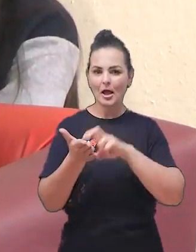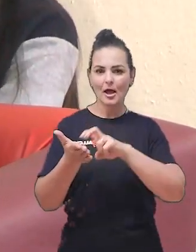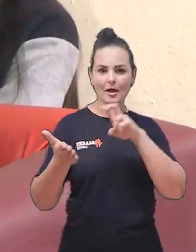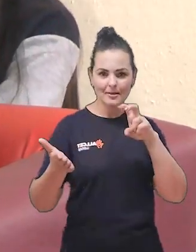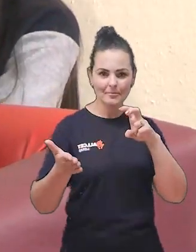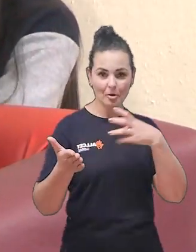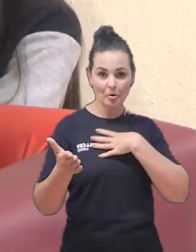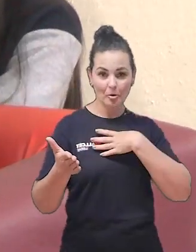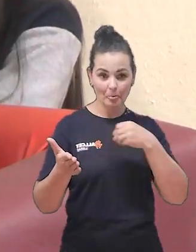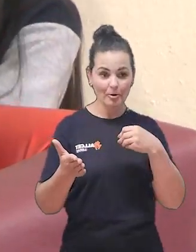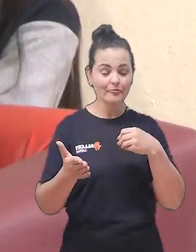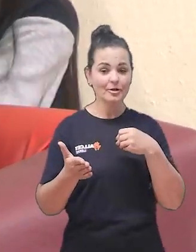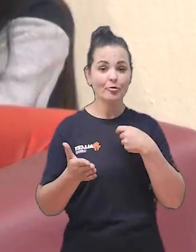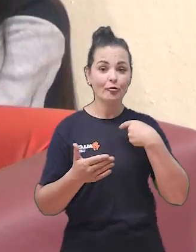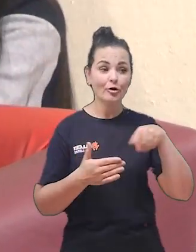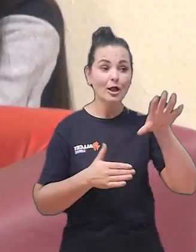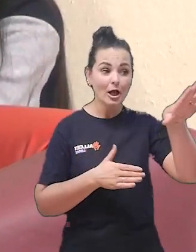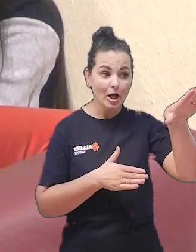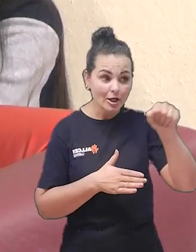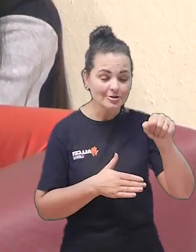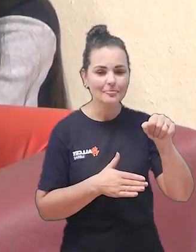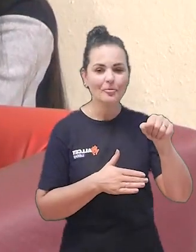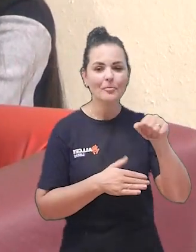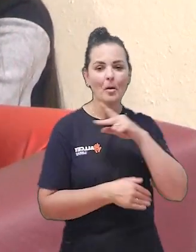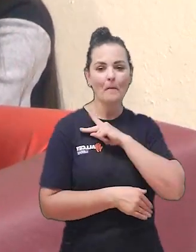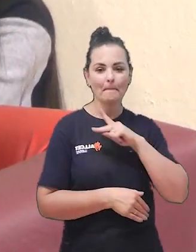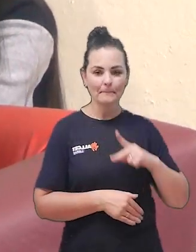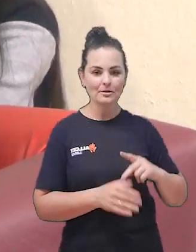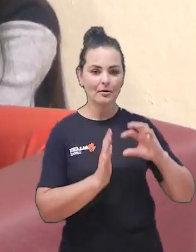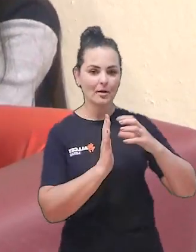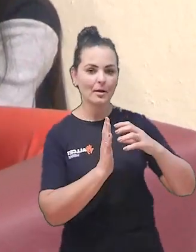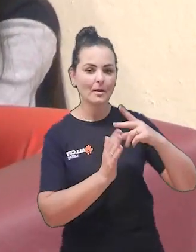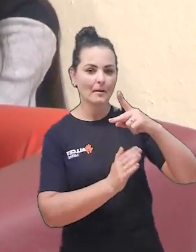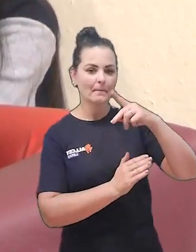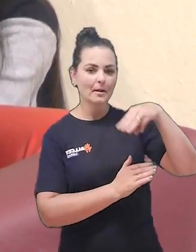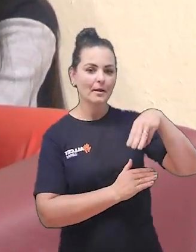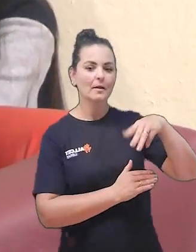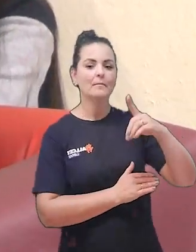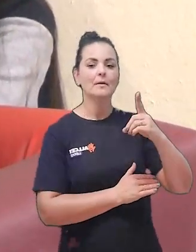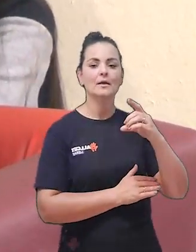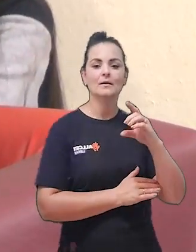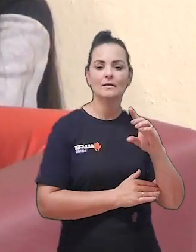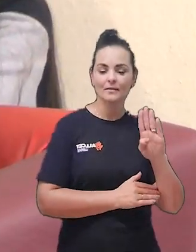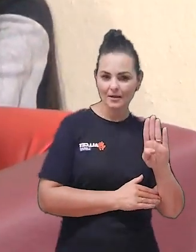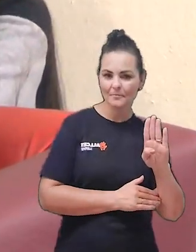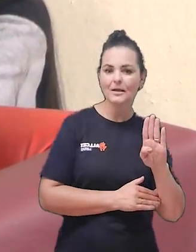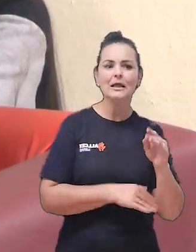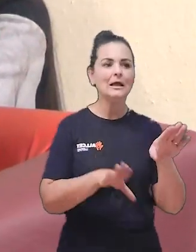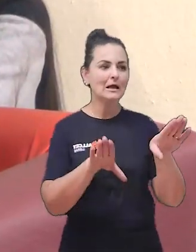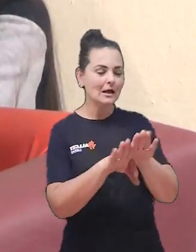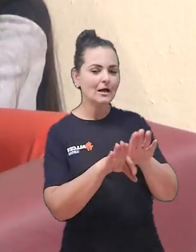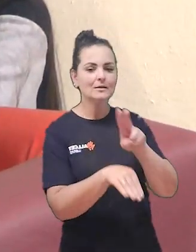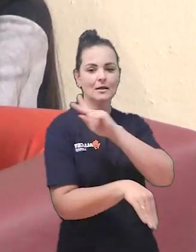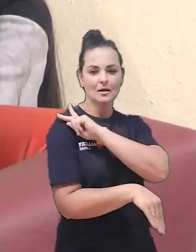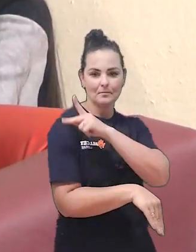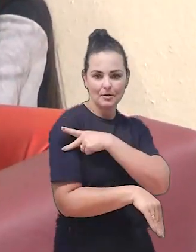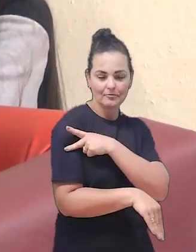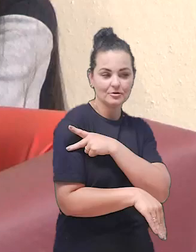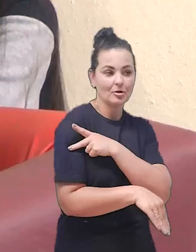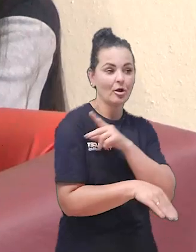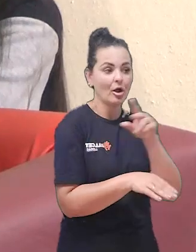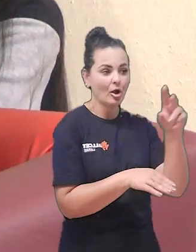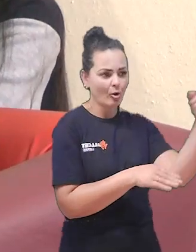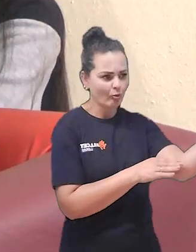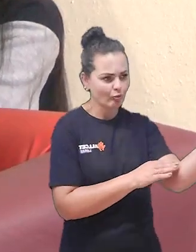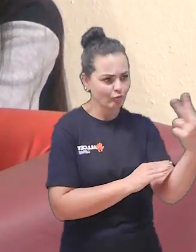o presidente do meu partido, o MDB, hoje, né? Trouxe o presidente, trouxe o prefeito e estavam lá